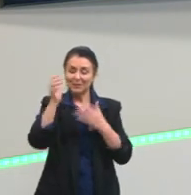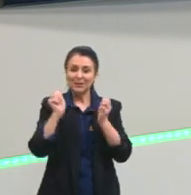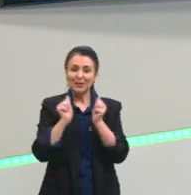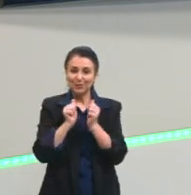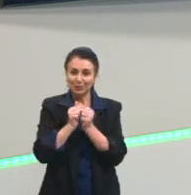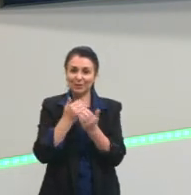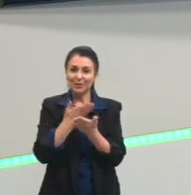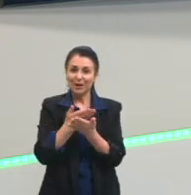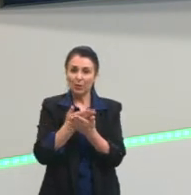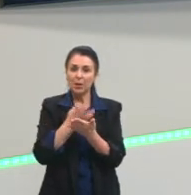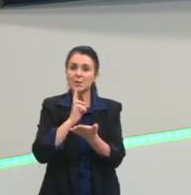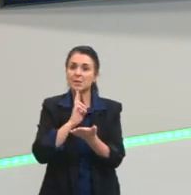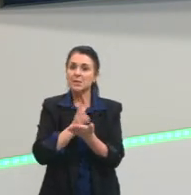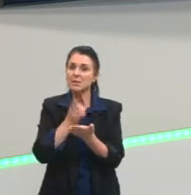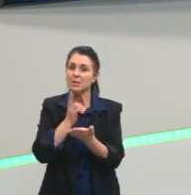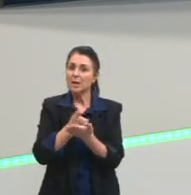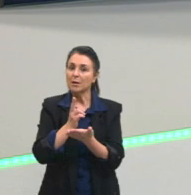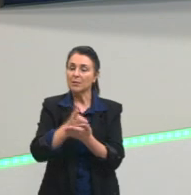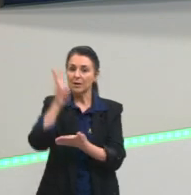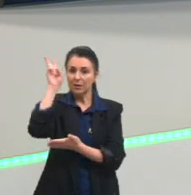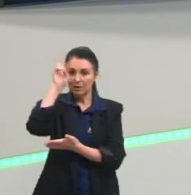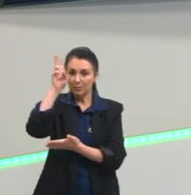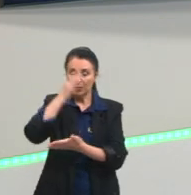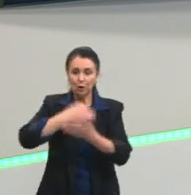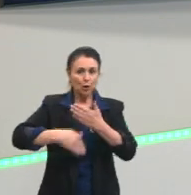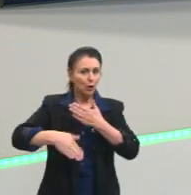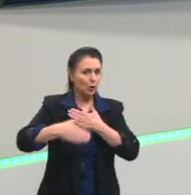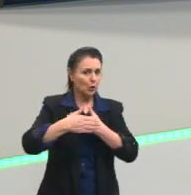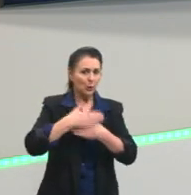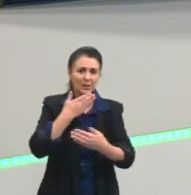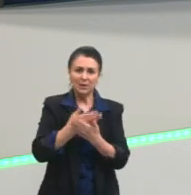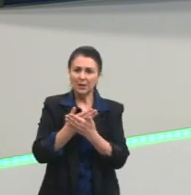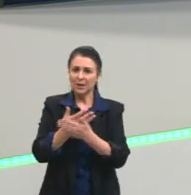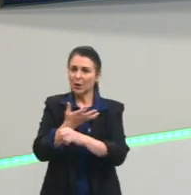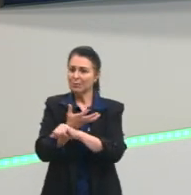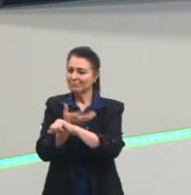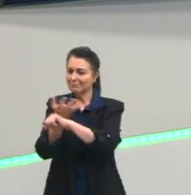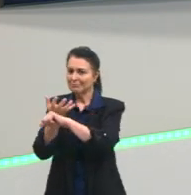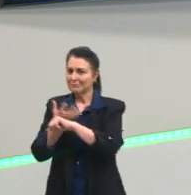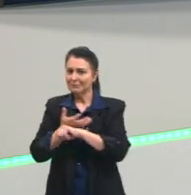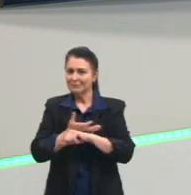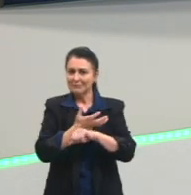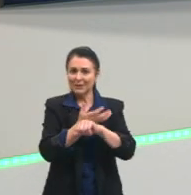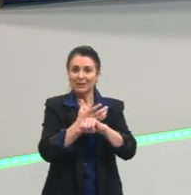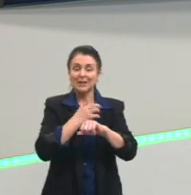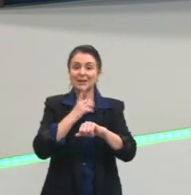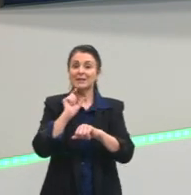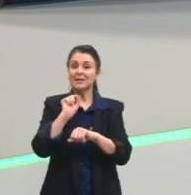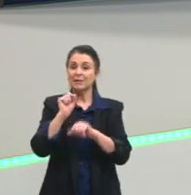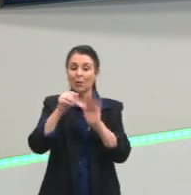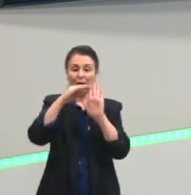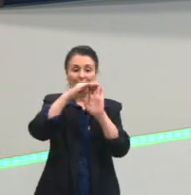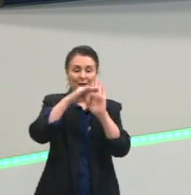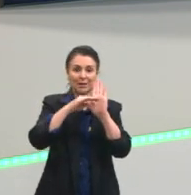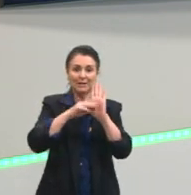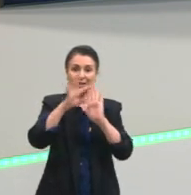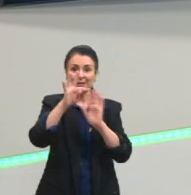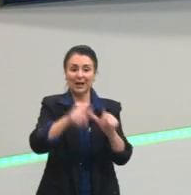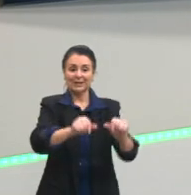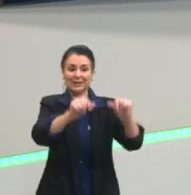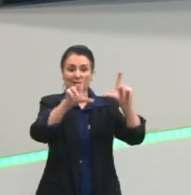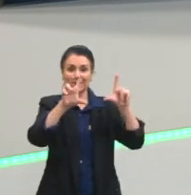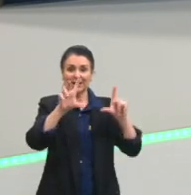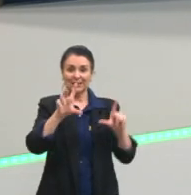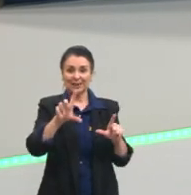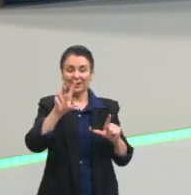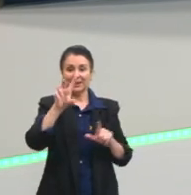acompanhar mais essa aula sempre lembrando que nossas aulas de todos os componentes são estão na grade que da TV e das 16